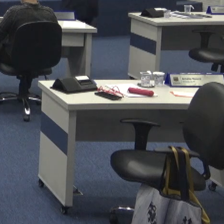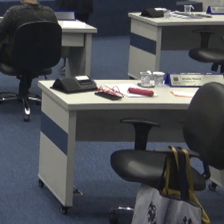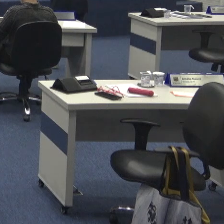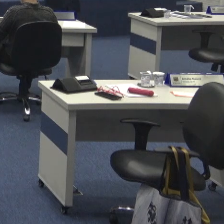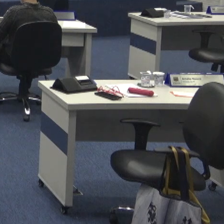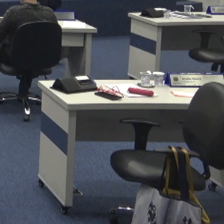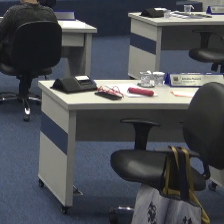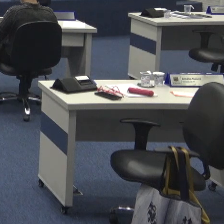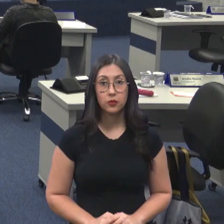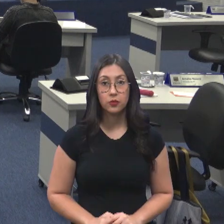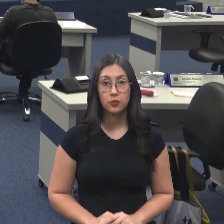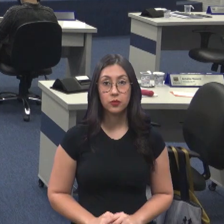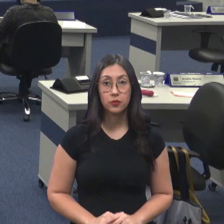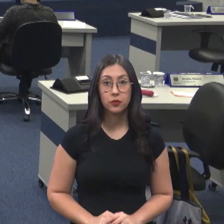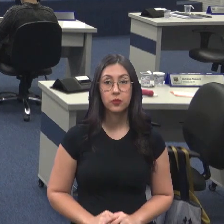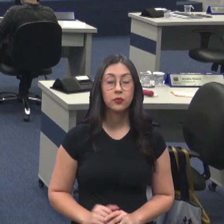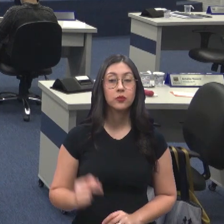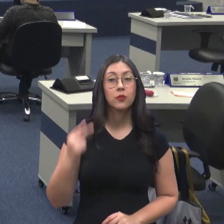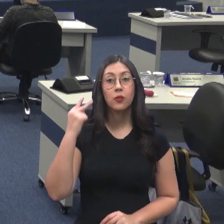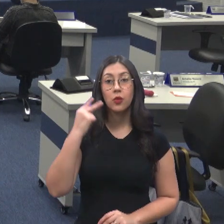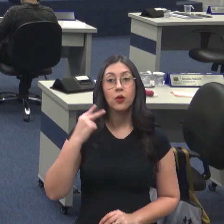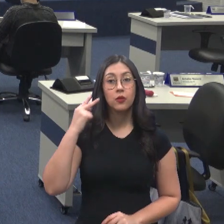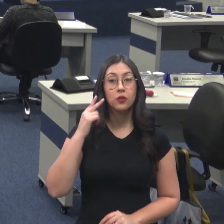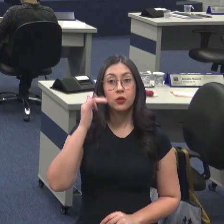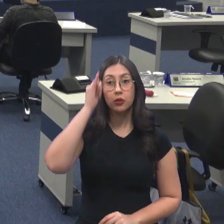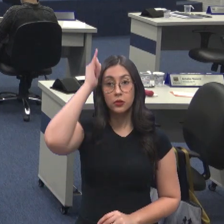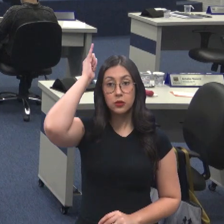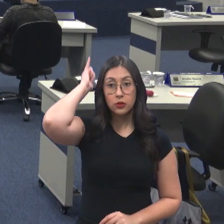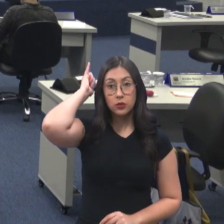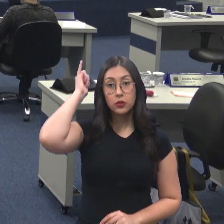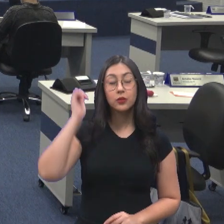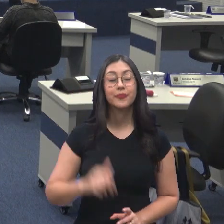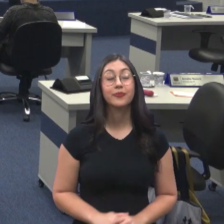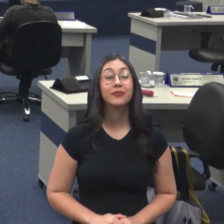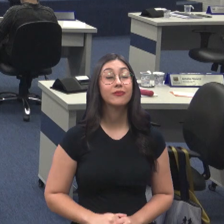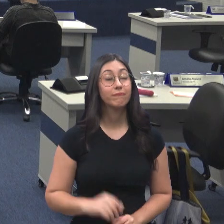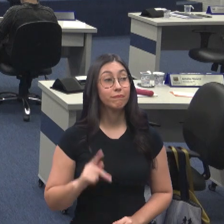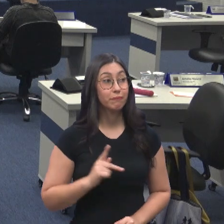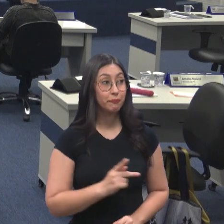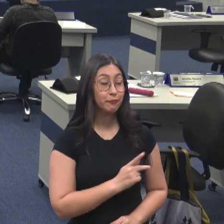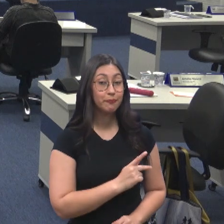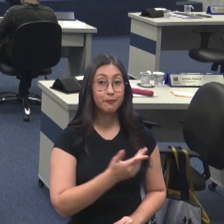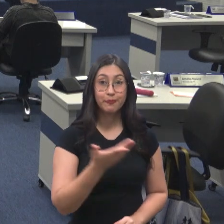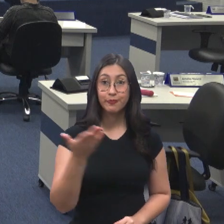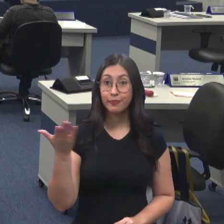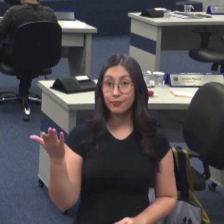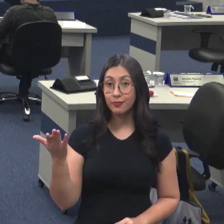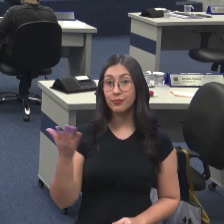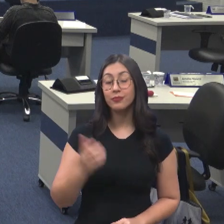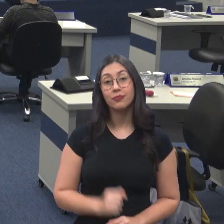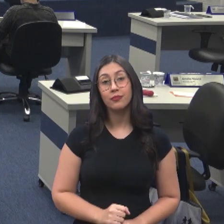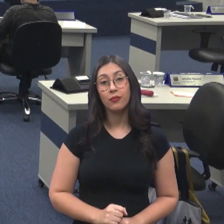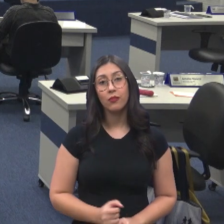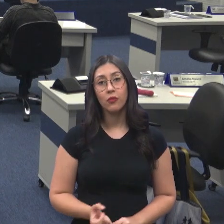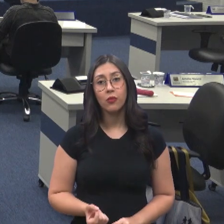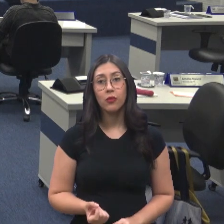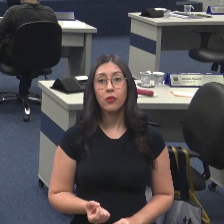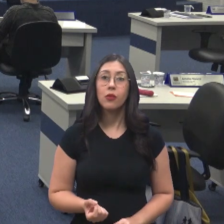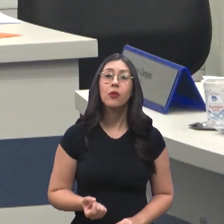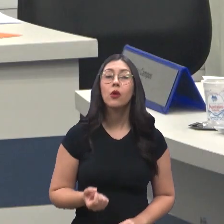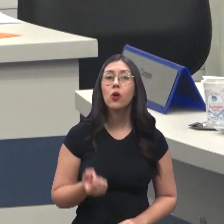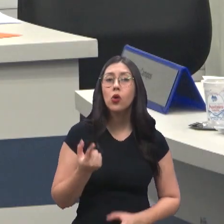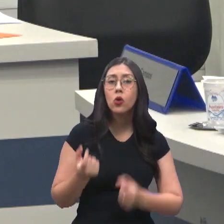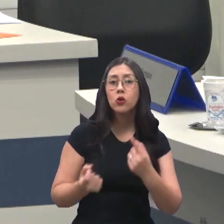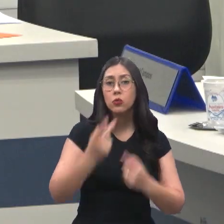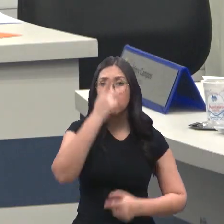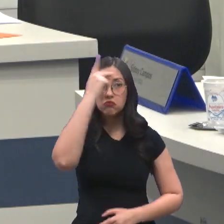Com a palavra, o vereador Sidney Campos. Presidente, demais colegas, alguns padres vieram, tanto a mim quanto ao